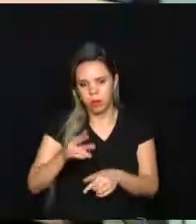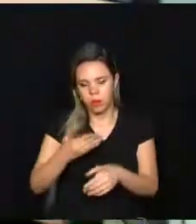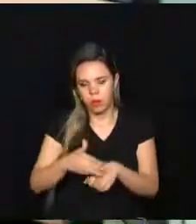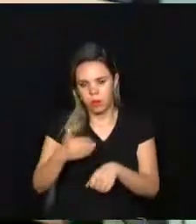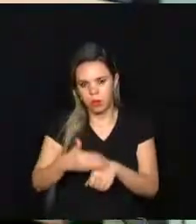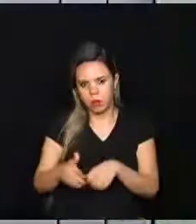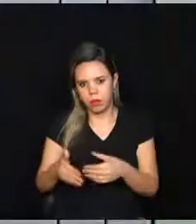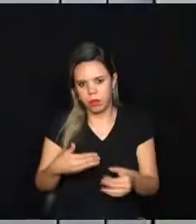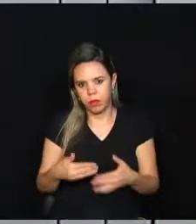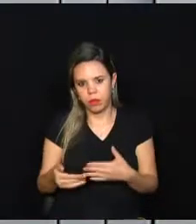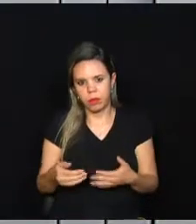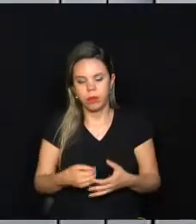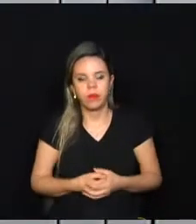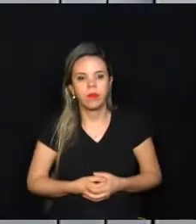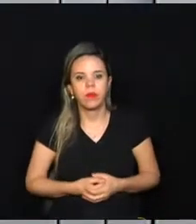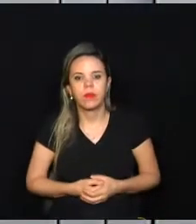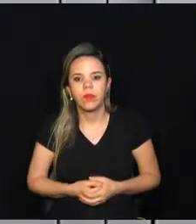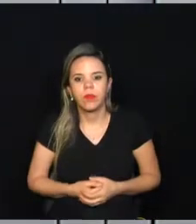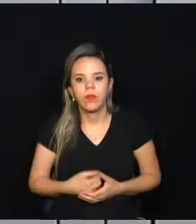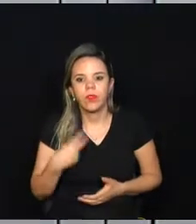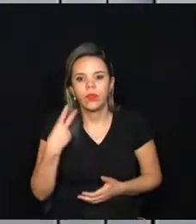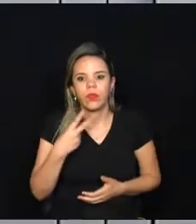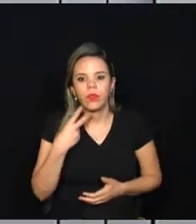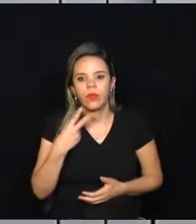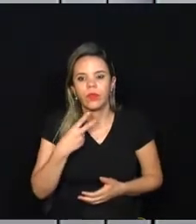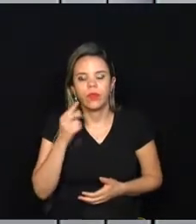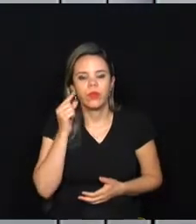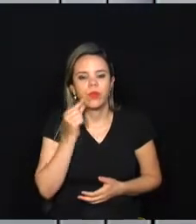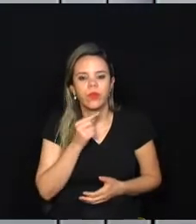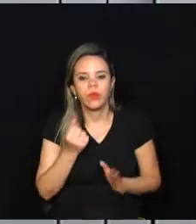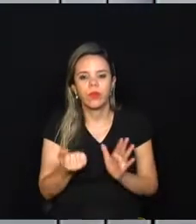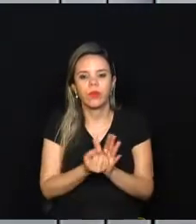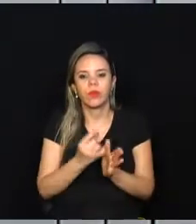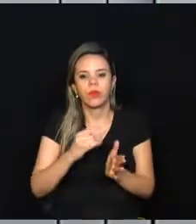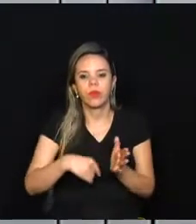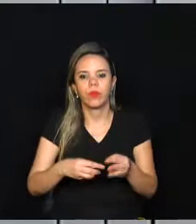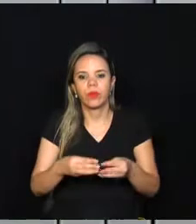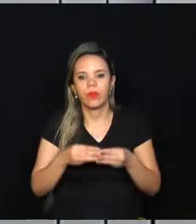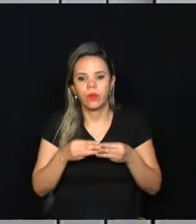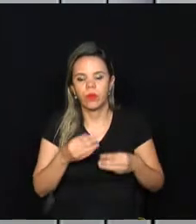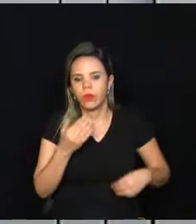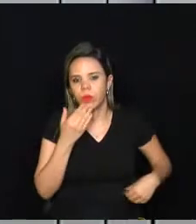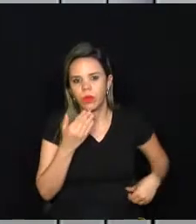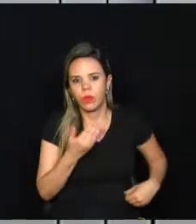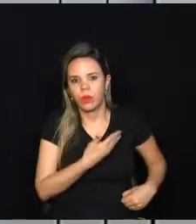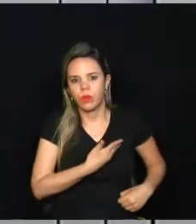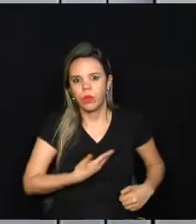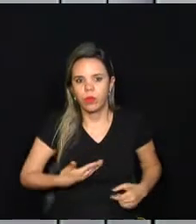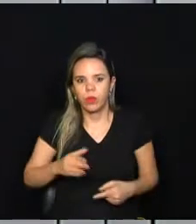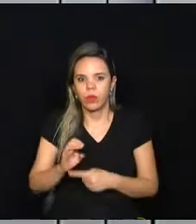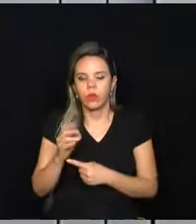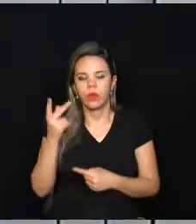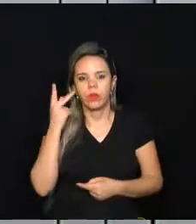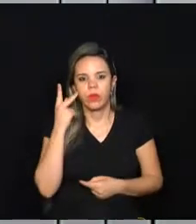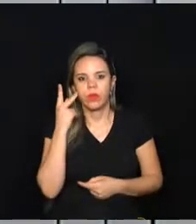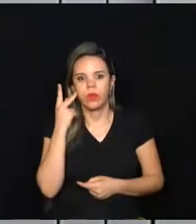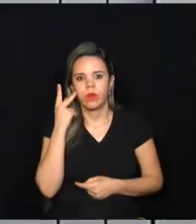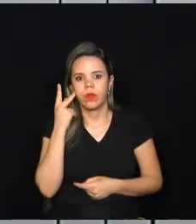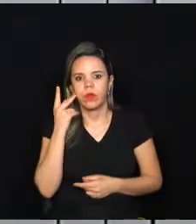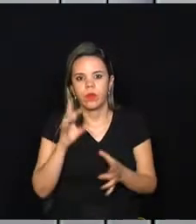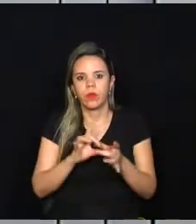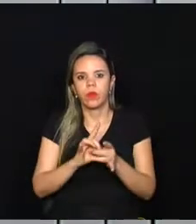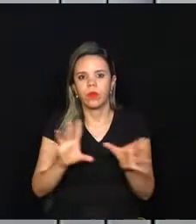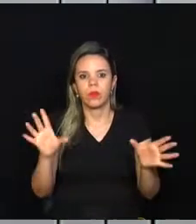de qualquer maneira. O vereador Marcelo Silva protocolou uma moção pedindo que o governo do estado de São Paulo